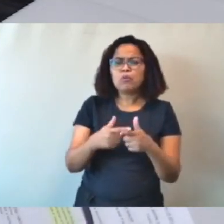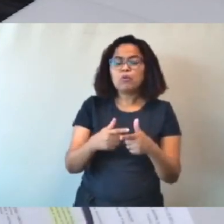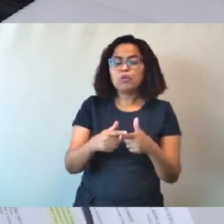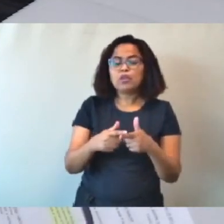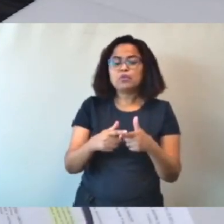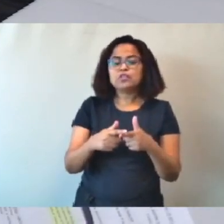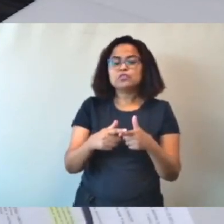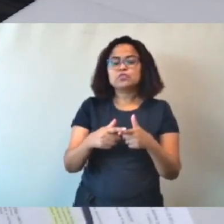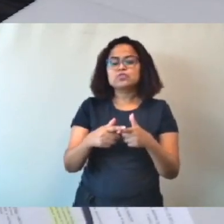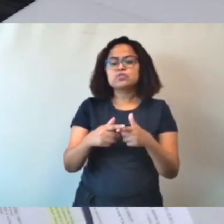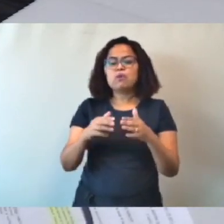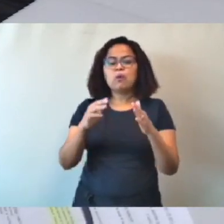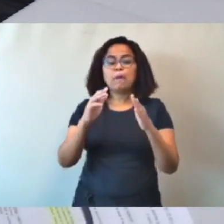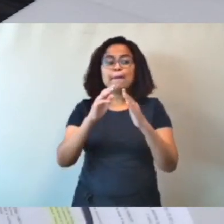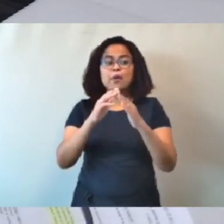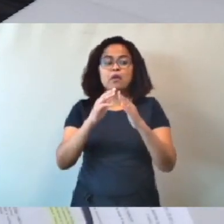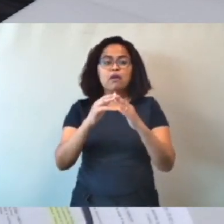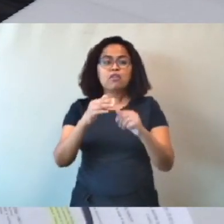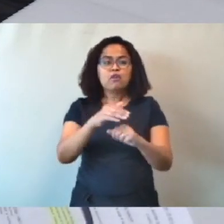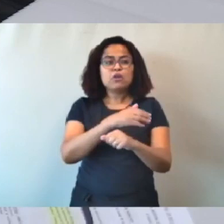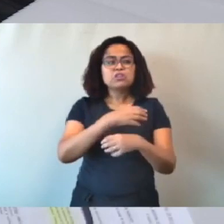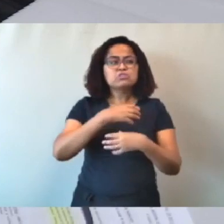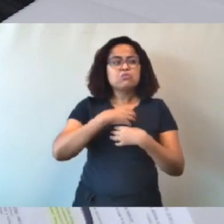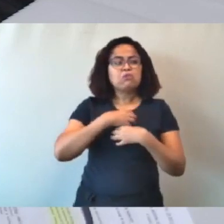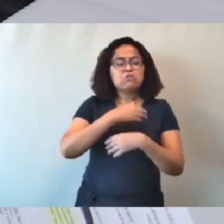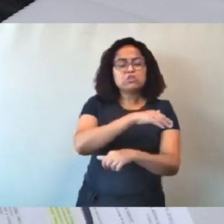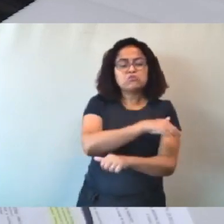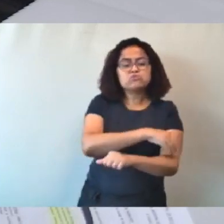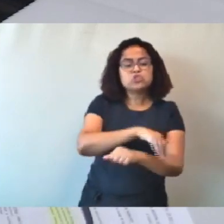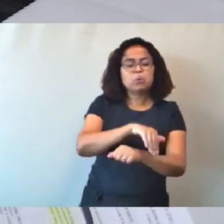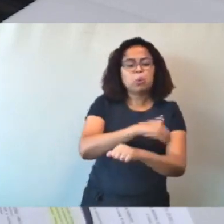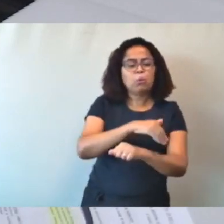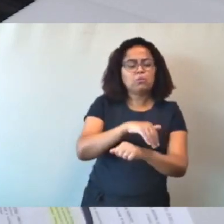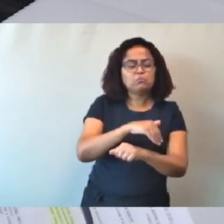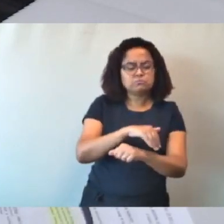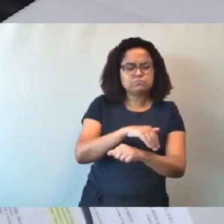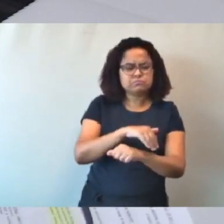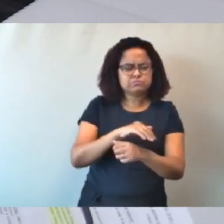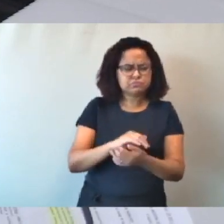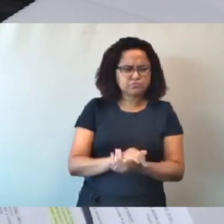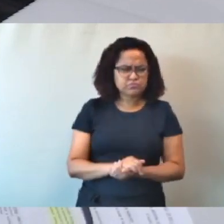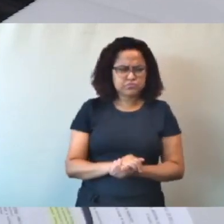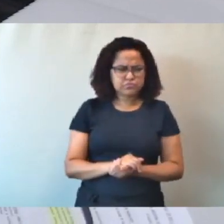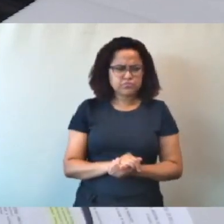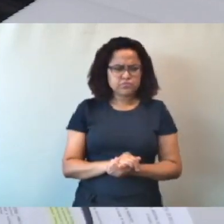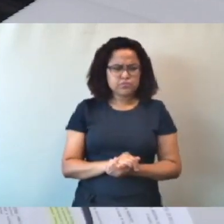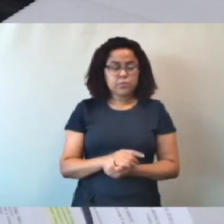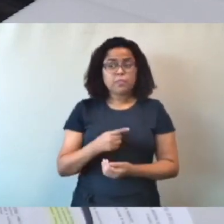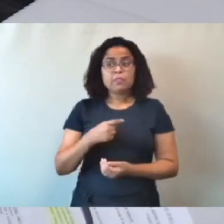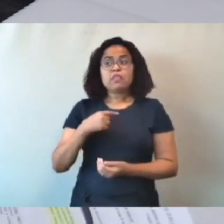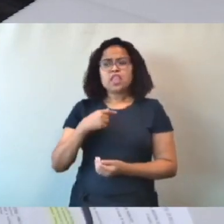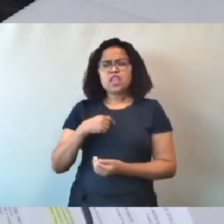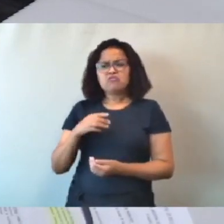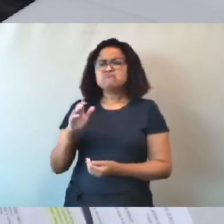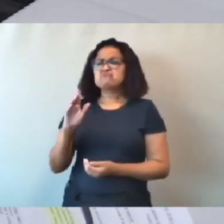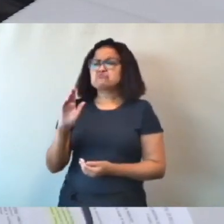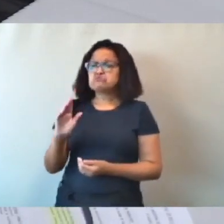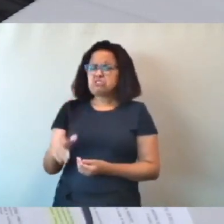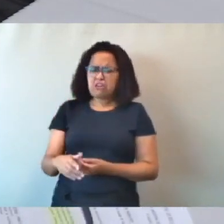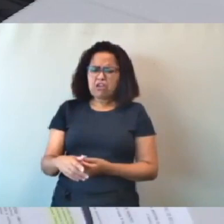da sua colocação, para a gente pautar aqui. Eu já discuti isso várias vezes com o poder